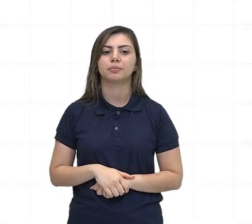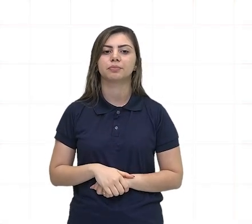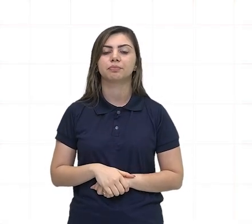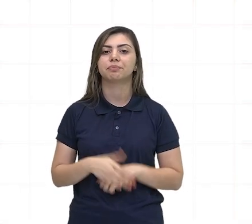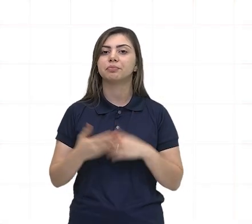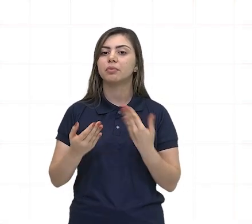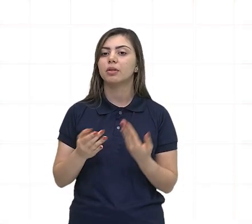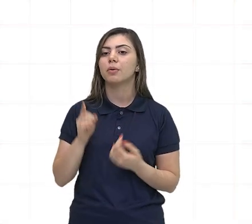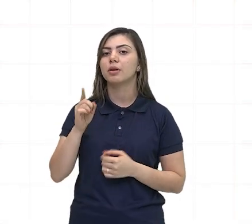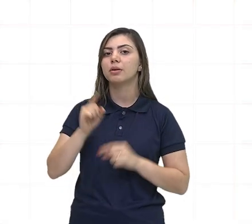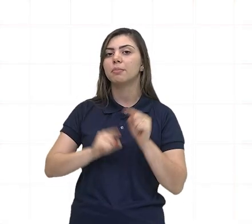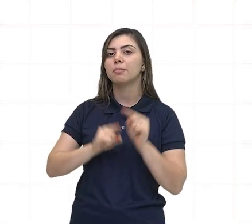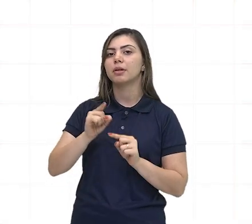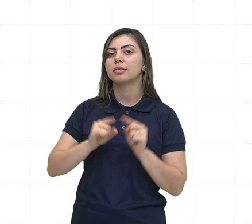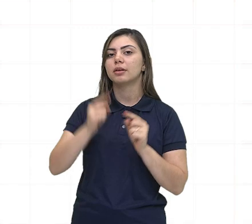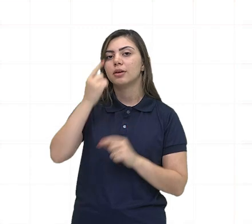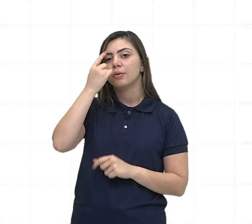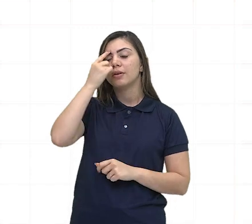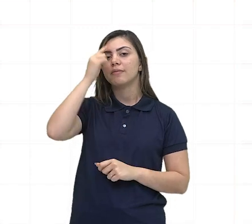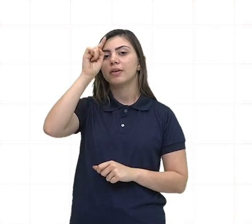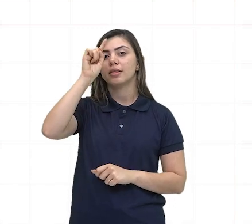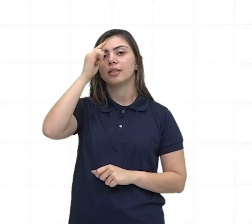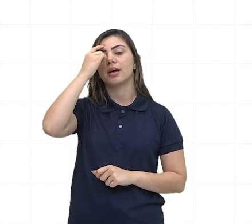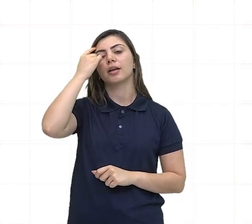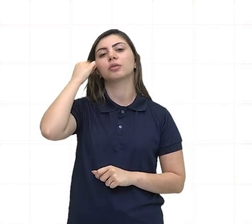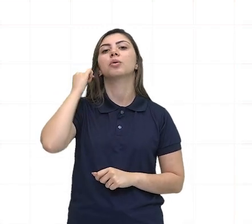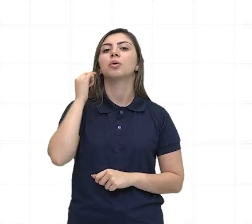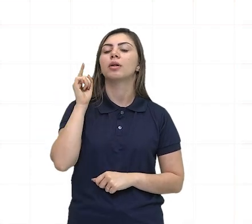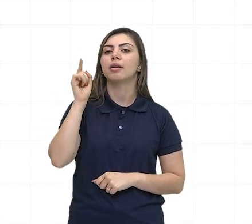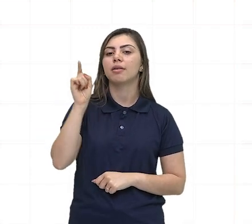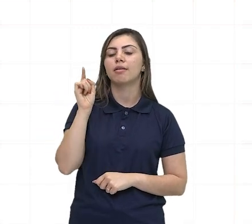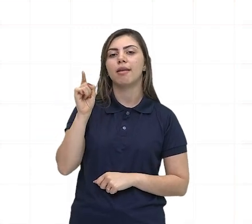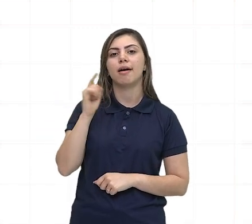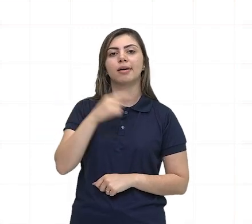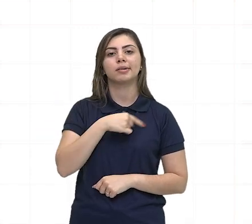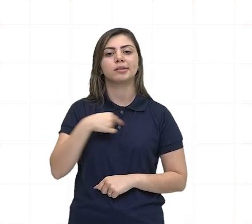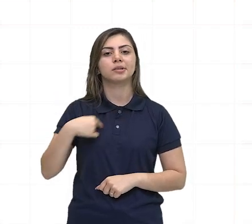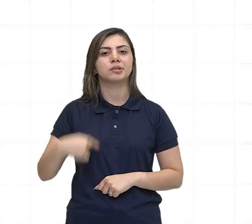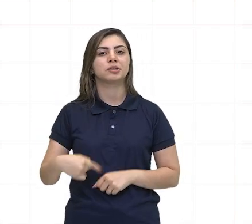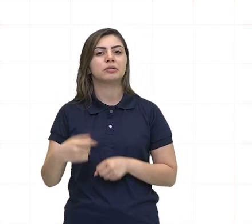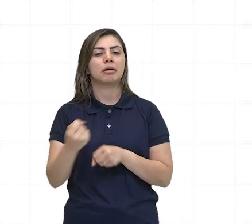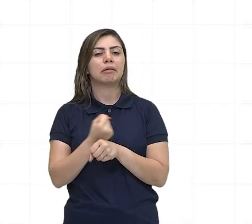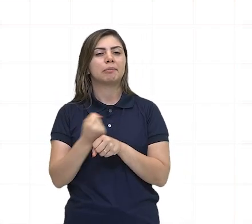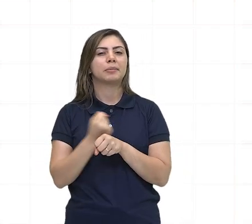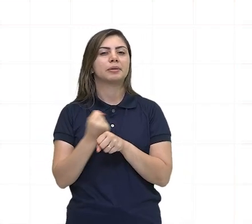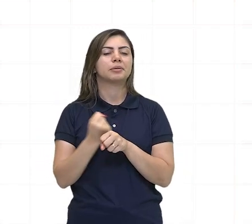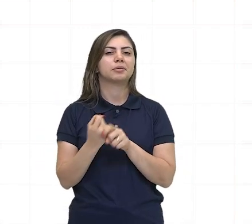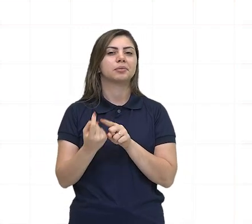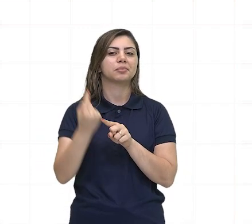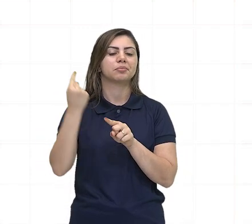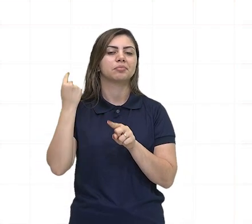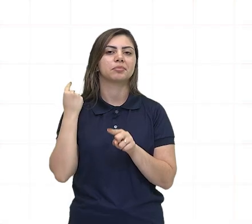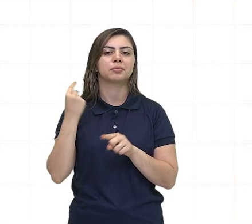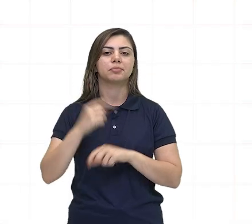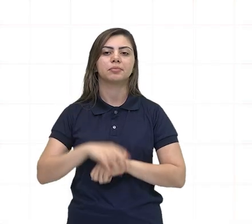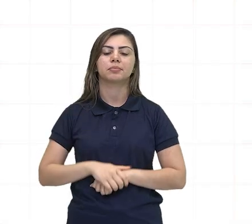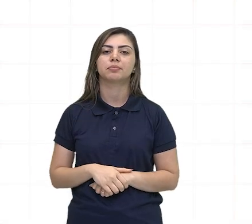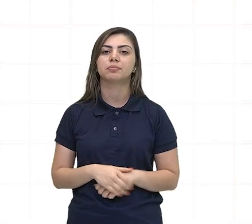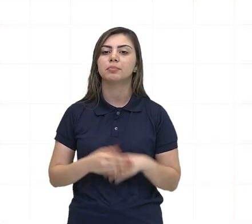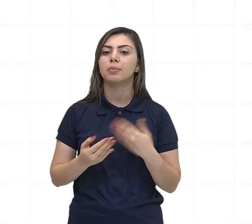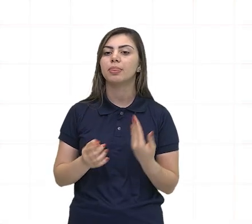Esse instrumento foi inventado pelos chineses há muito tempo, lá na antiguidade.